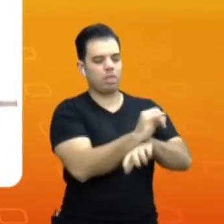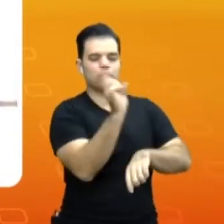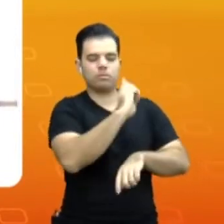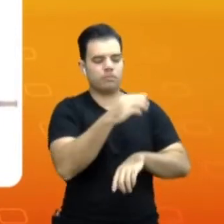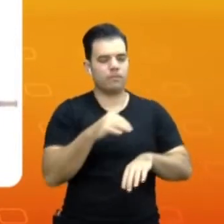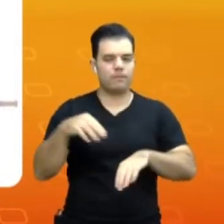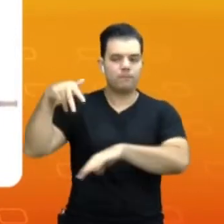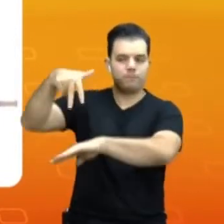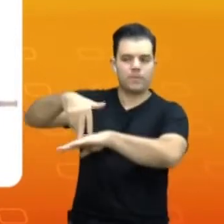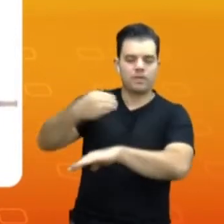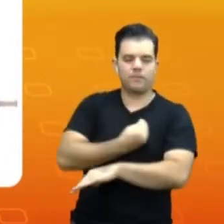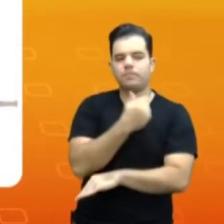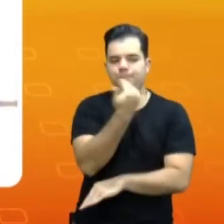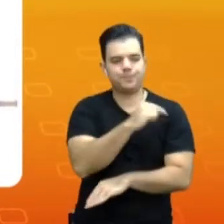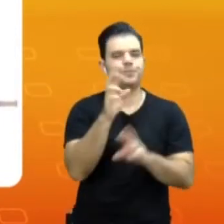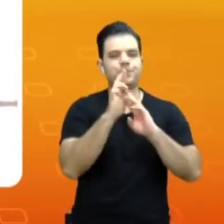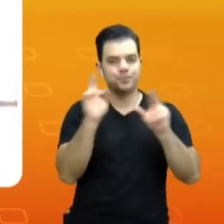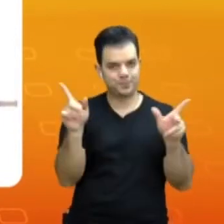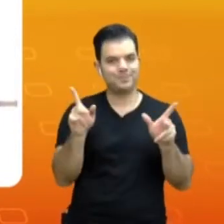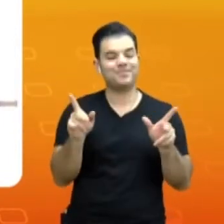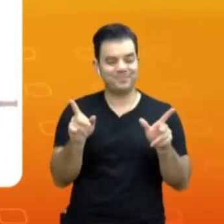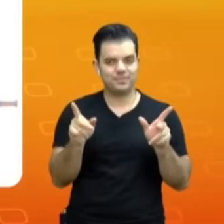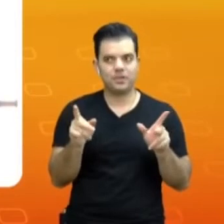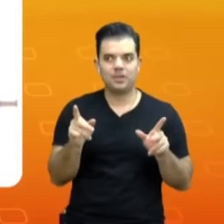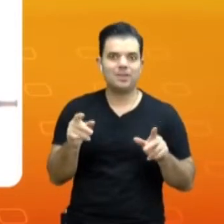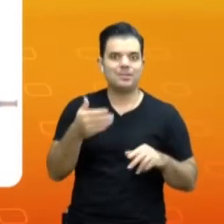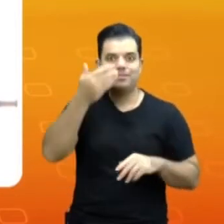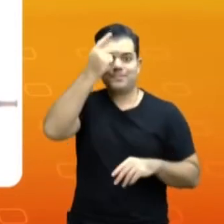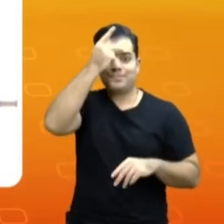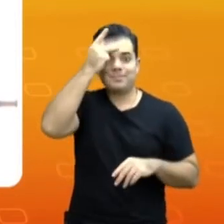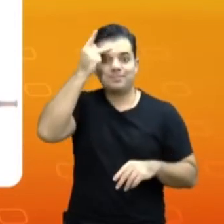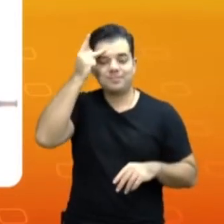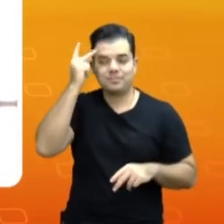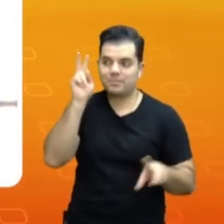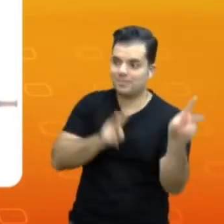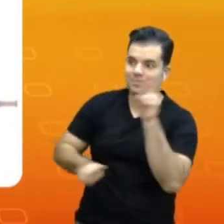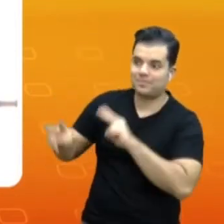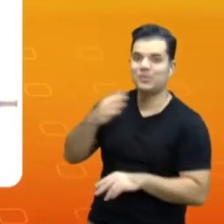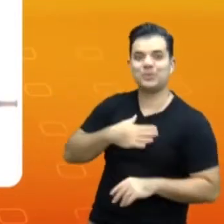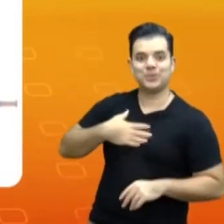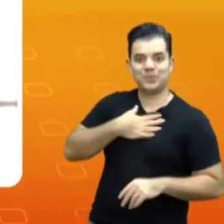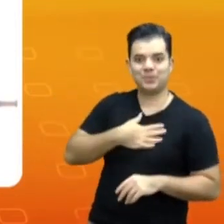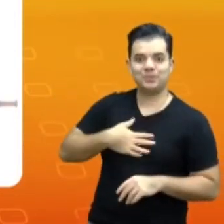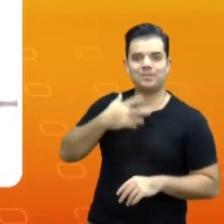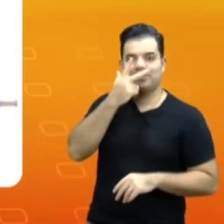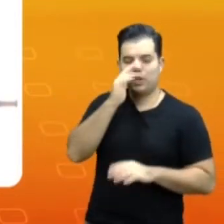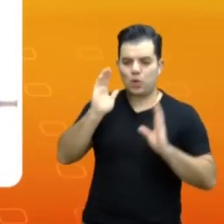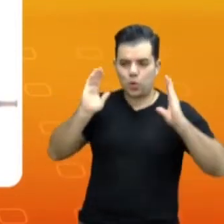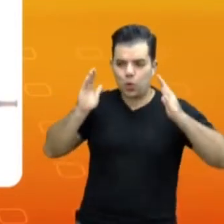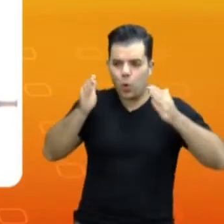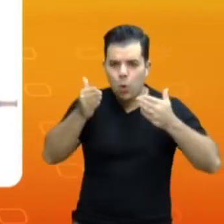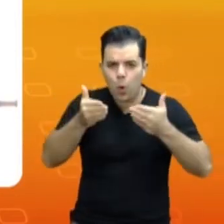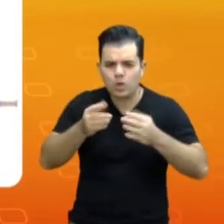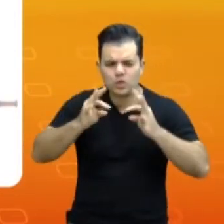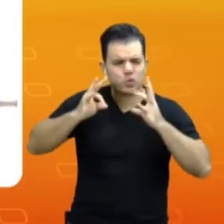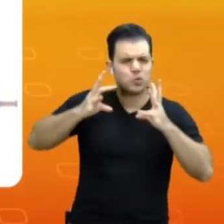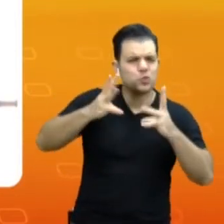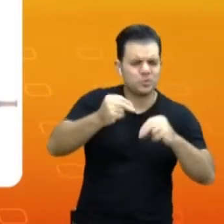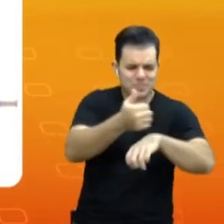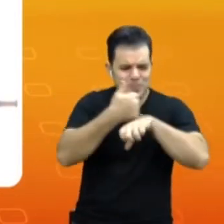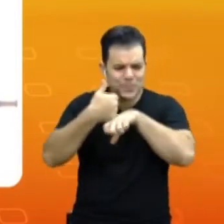essa relação. Então, foi um baita sucesso. Né? Com isso, a gente concentrou todos os talentos artísticos do